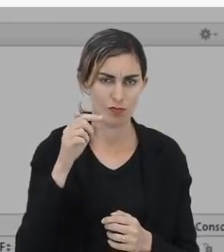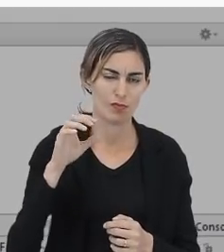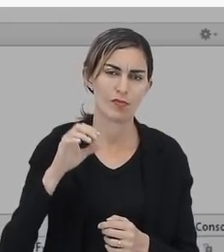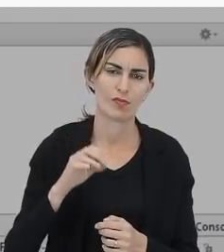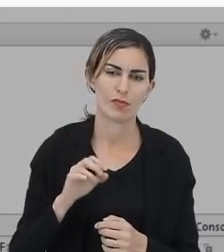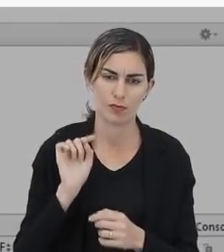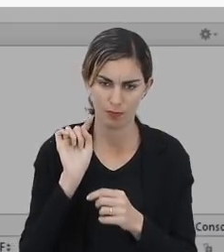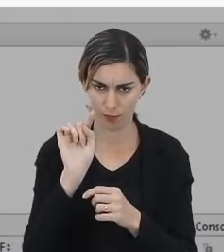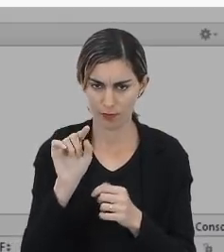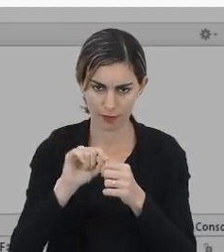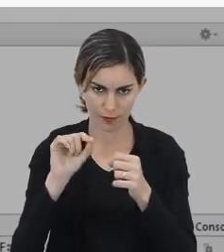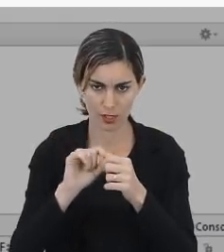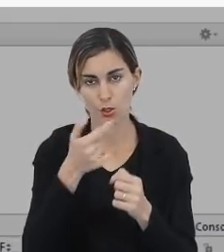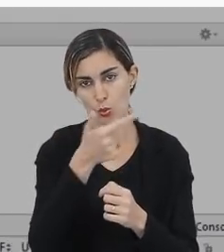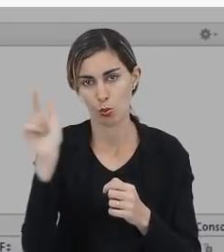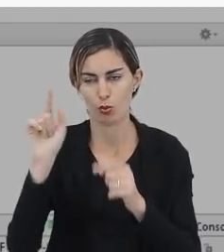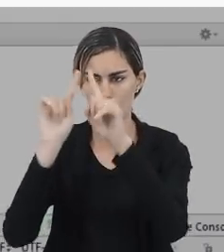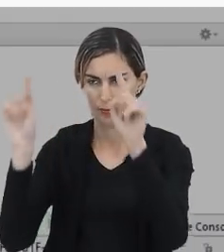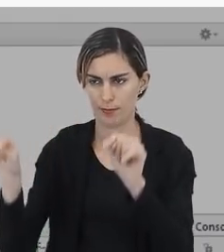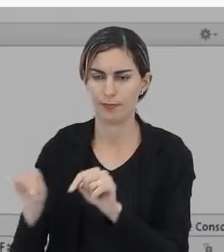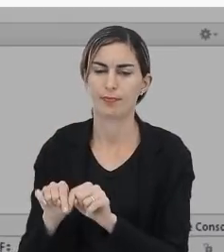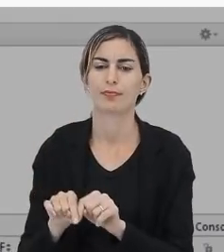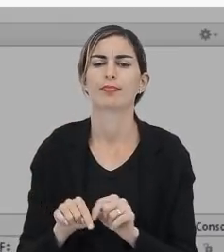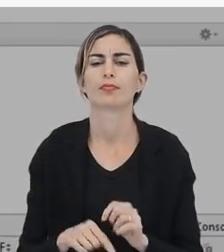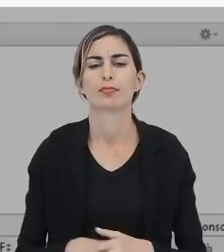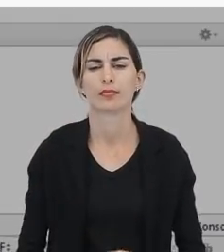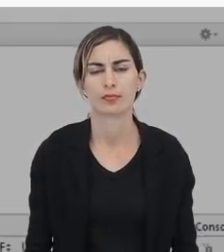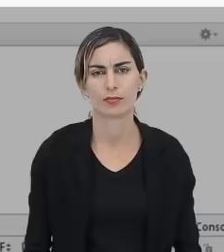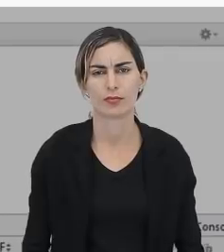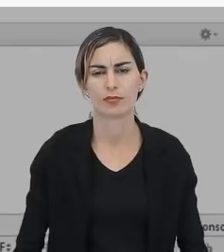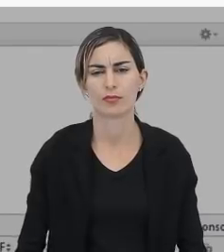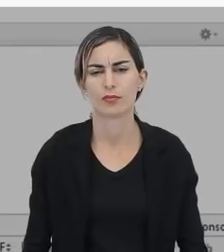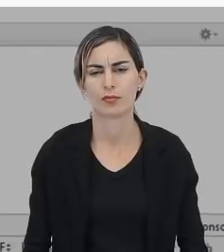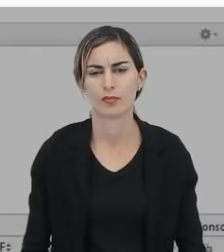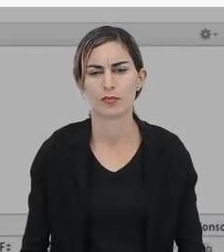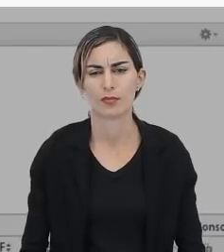vamos executar esse outro.